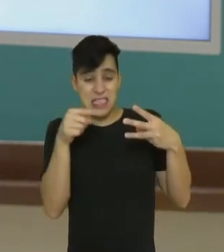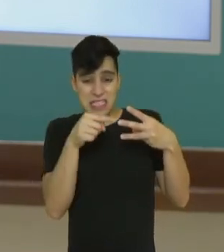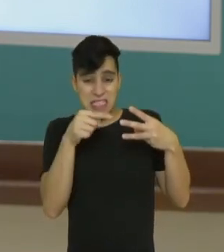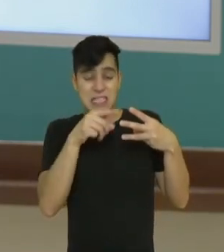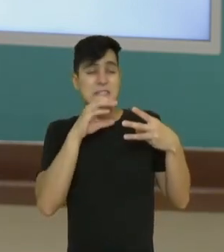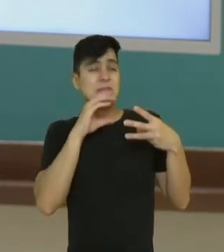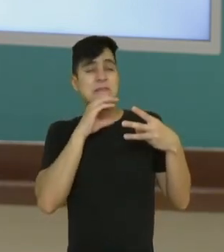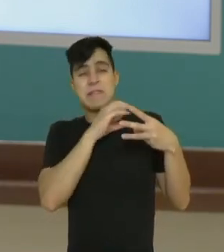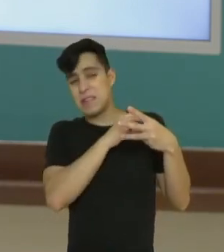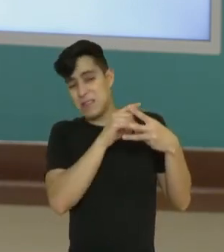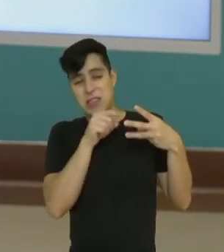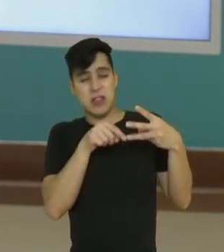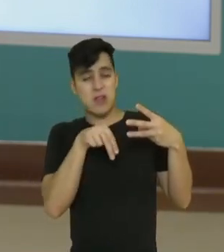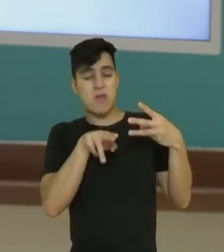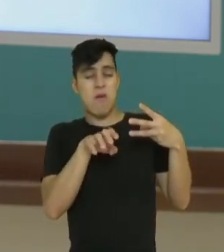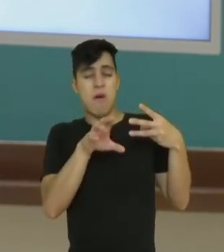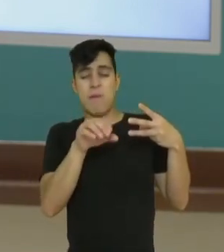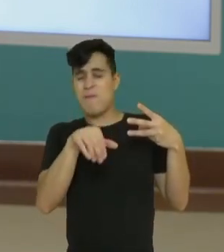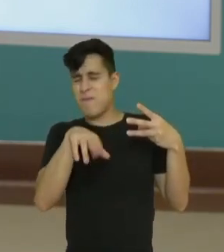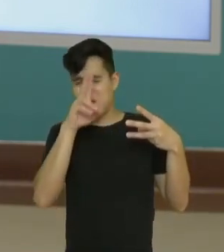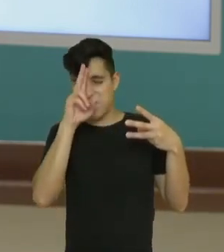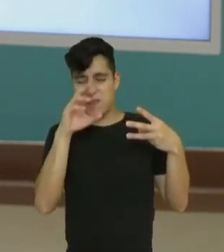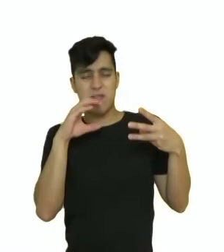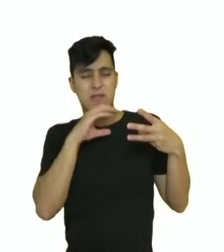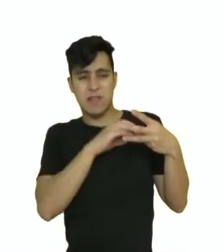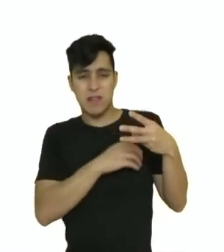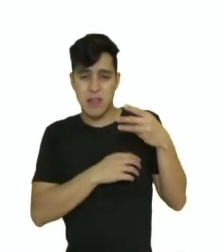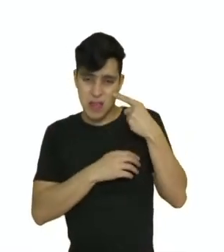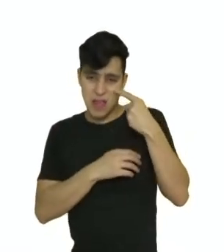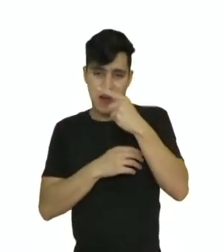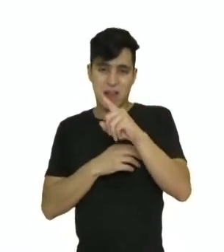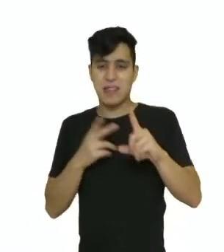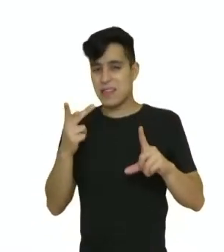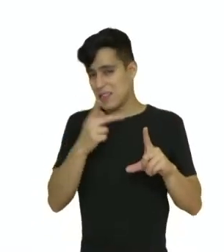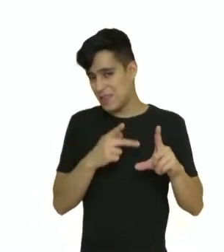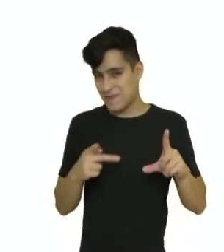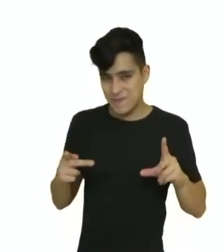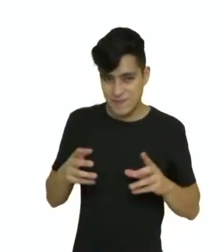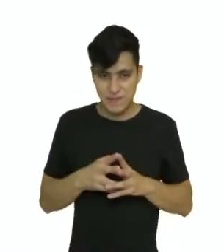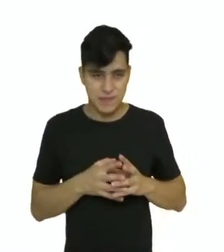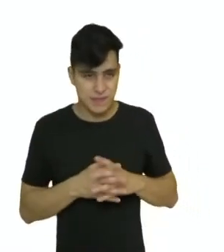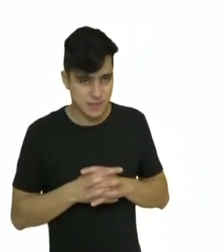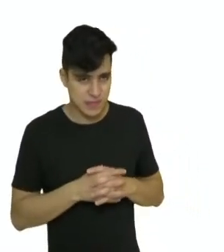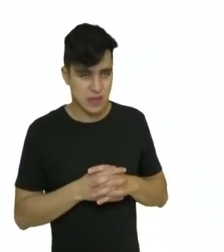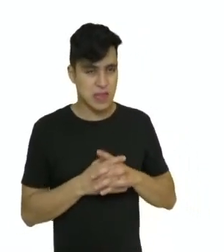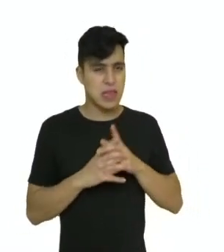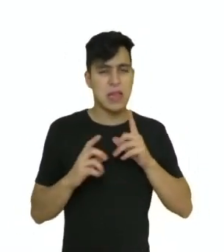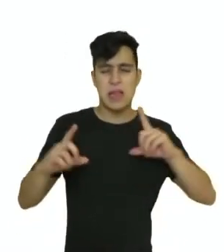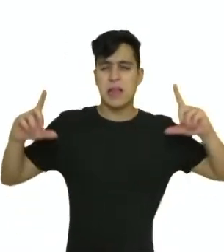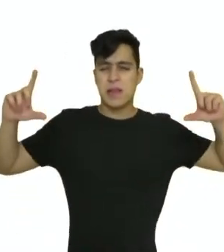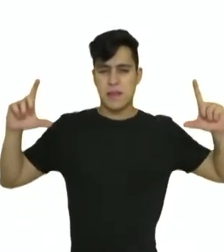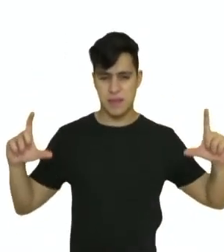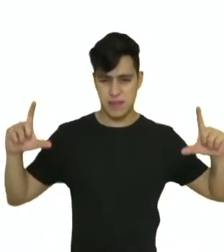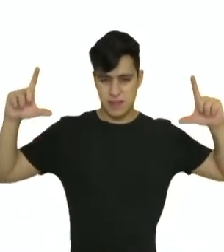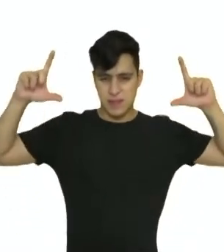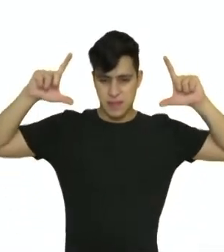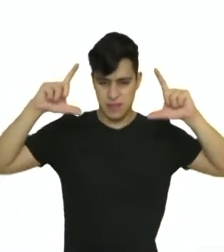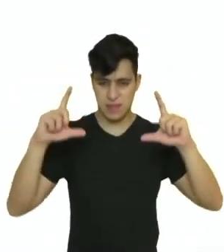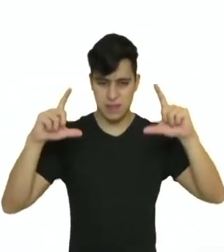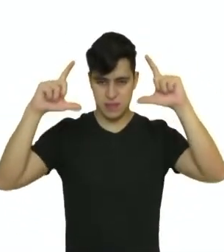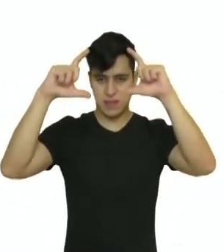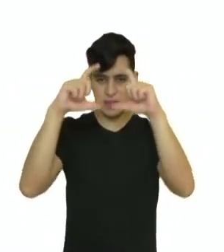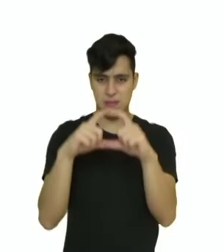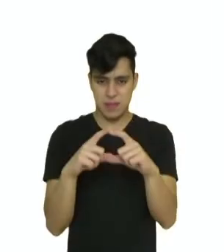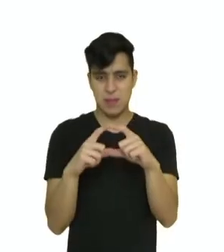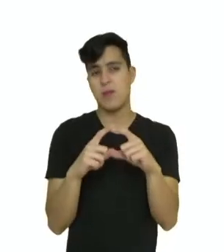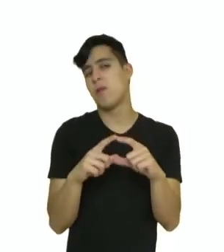e chegando no núcleo do nosso planeta. Olha aquele desenho ali, que legal! Nós temos de fora para dentro, externamente,